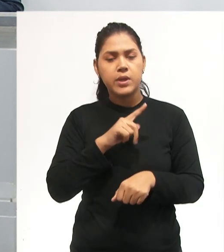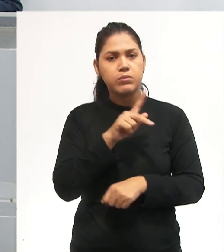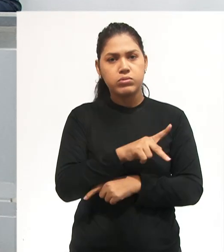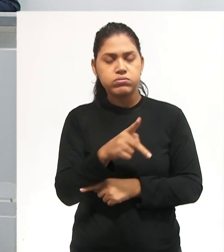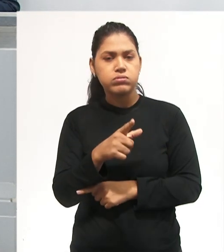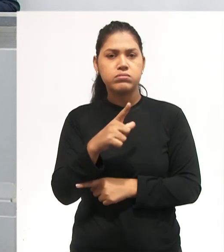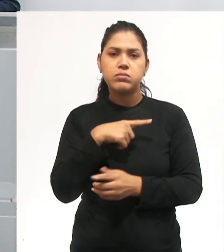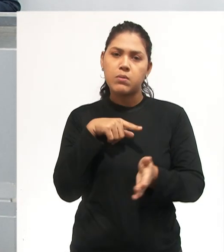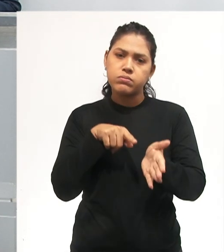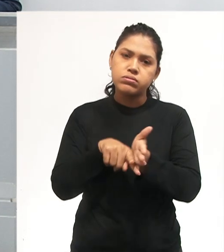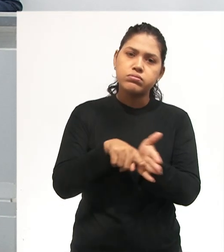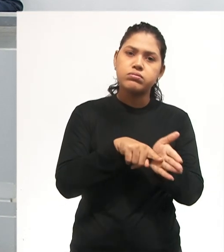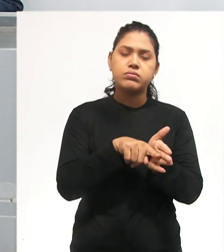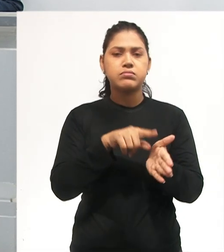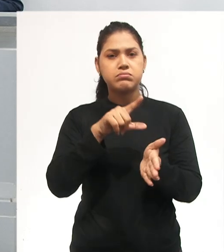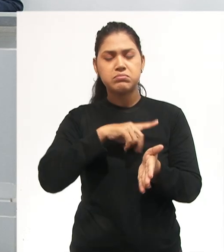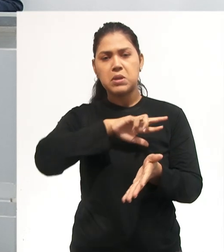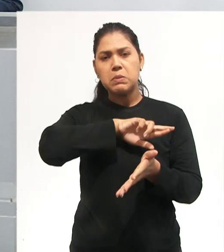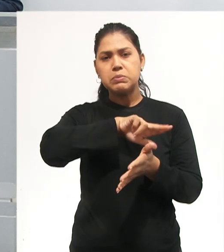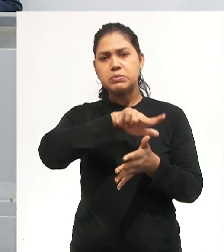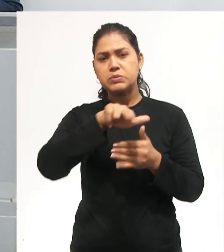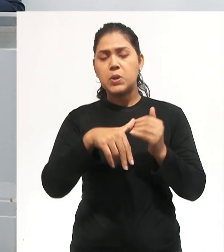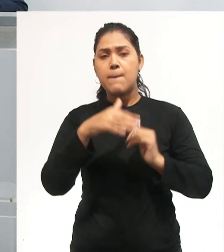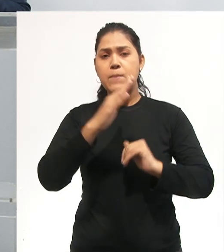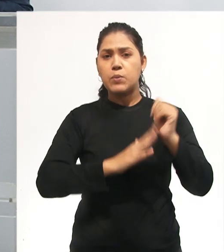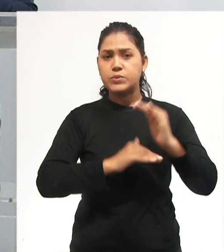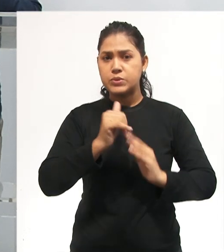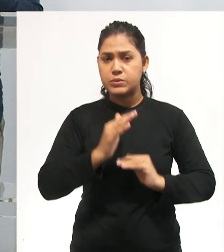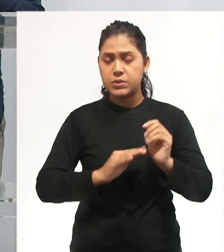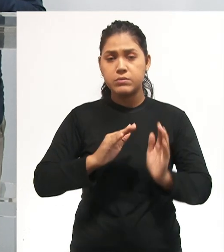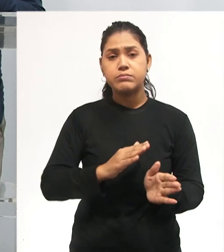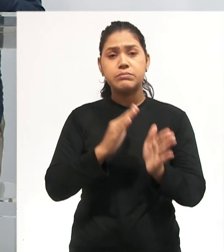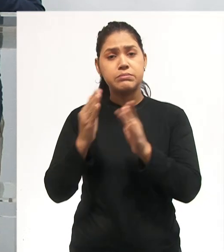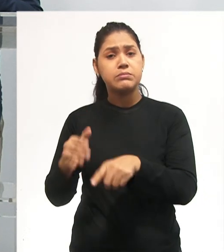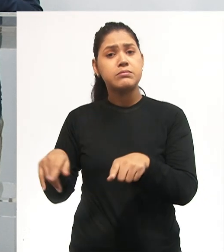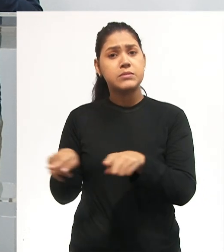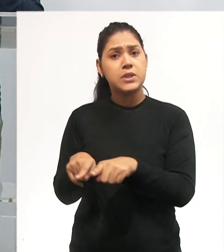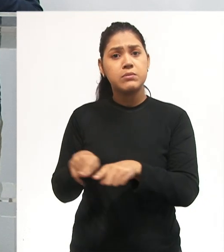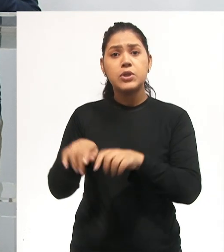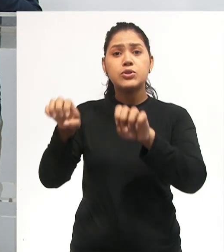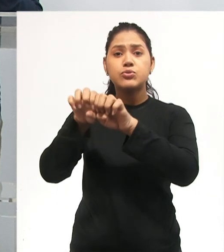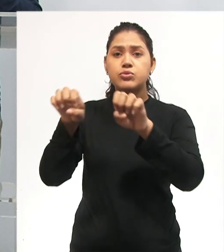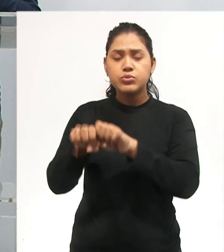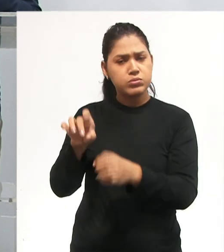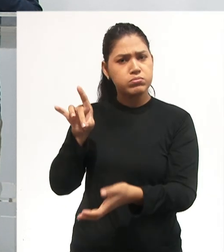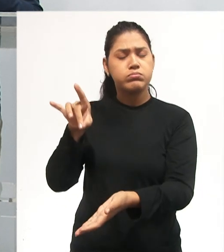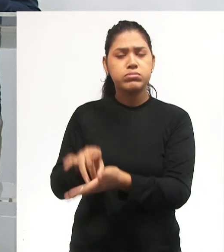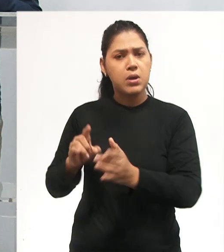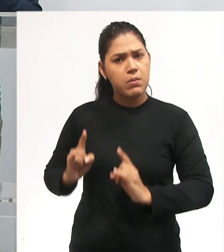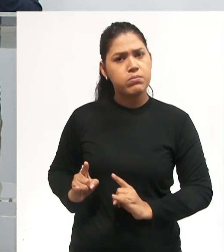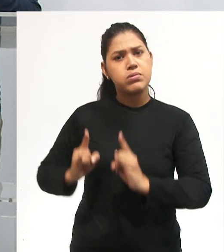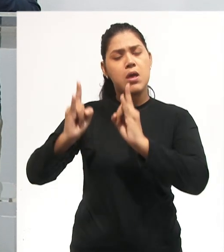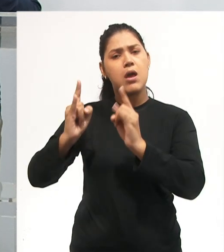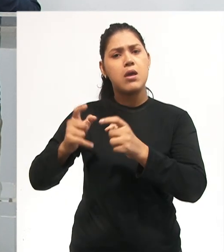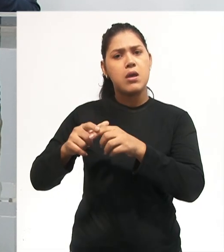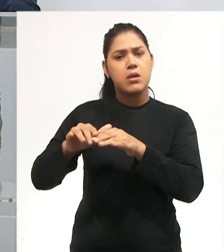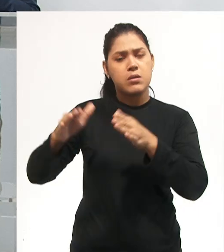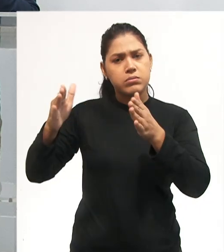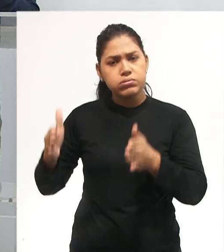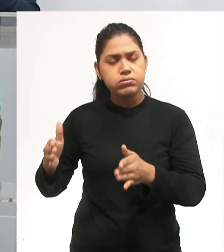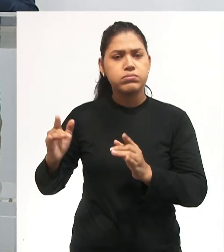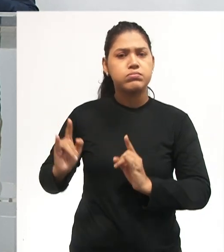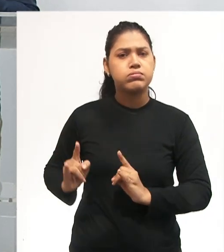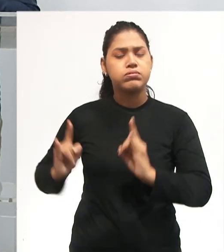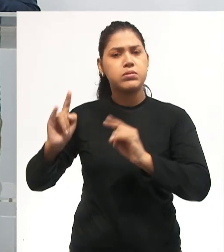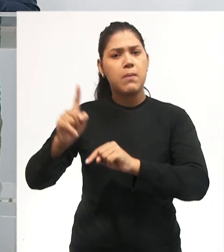poder fazer o desenvolvimento de produtos e serviços, quanto de infraestrutura física mesmo, de espaço físico, de tecnologia,